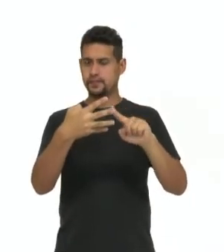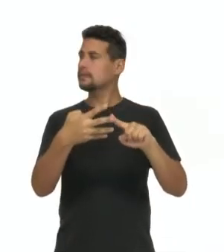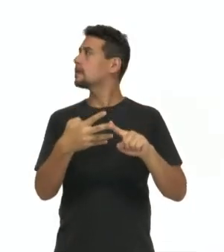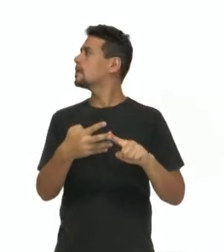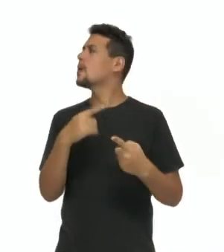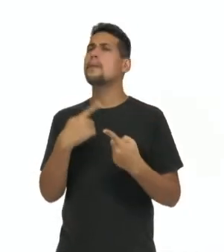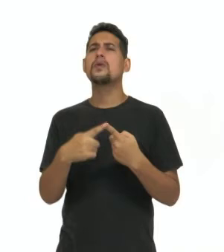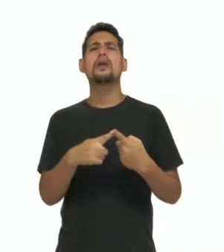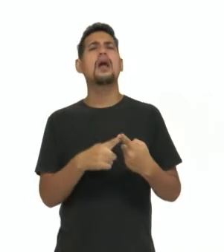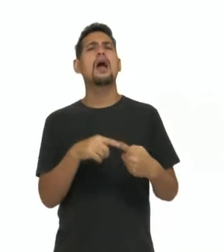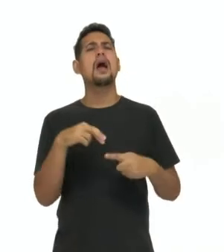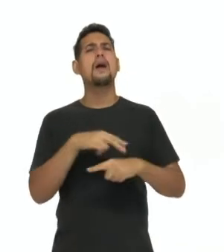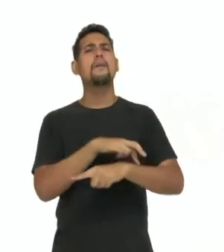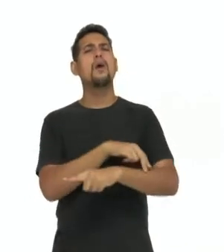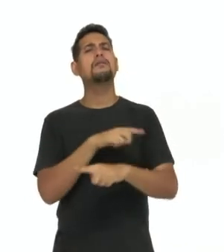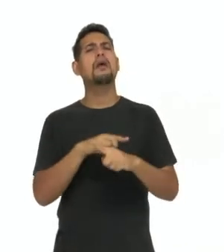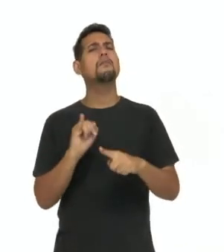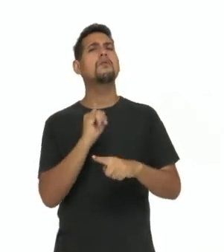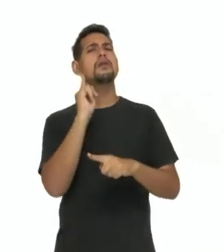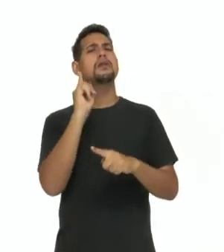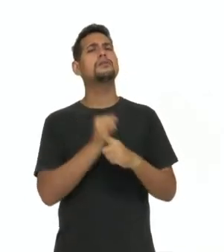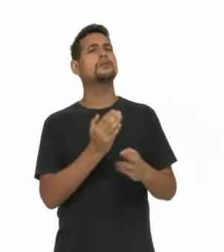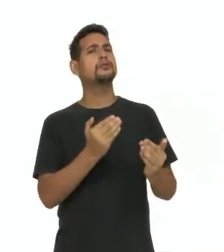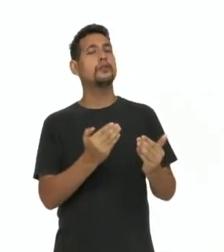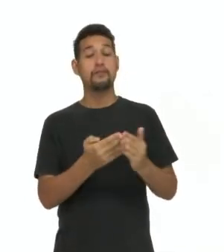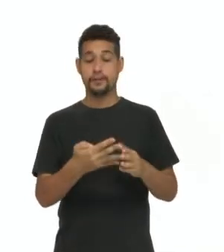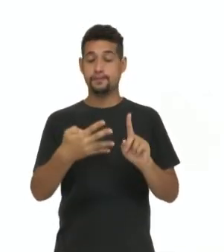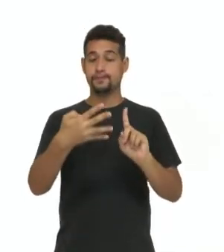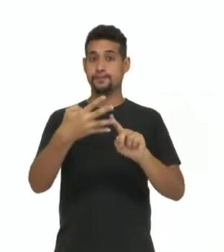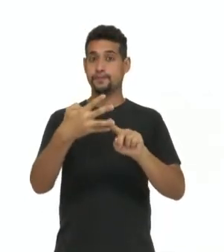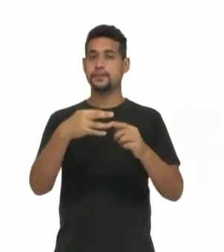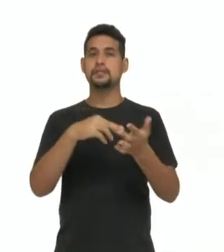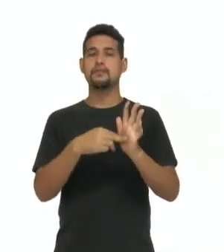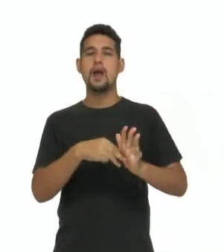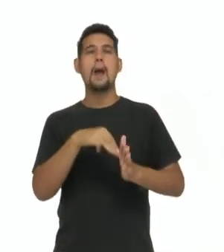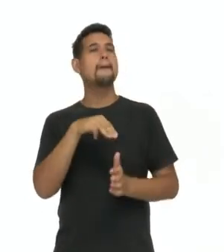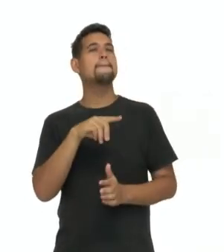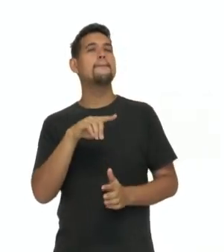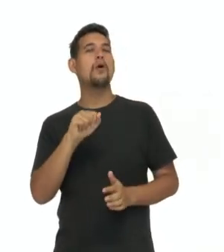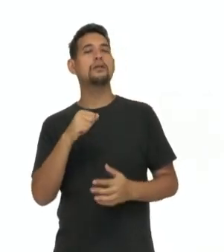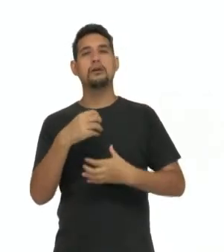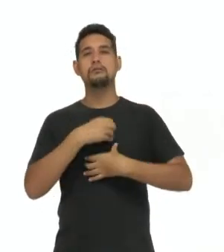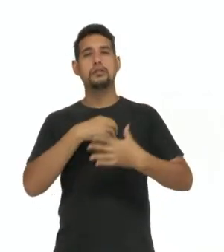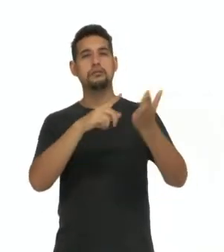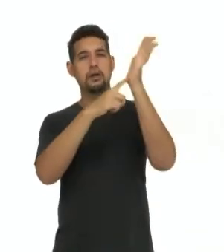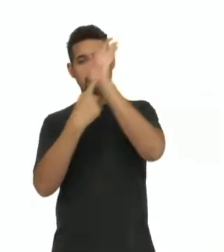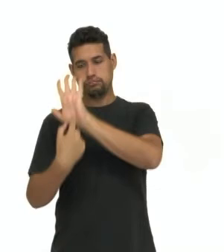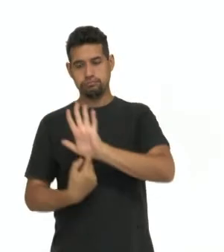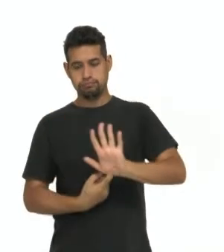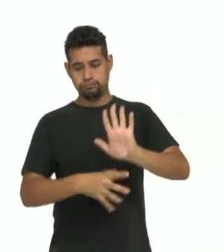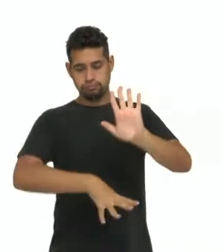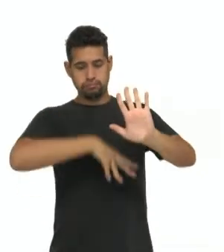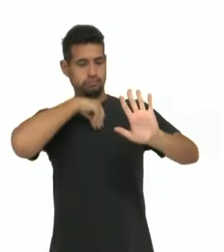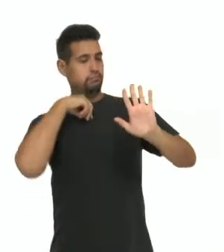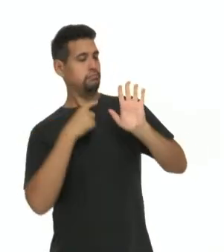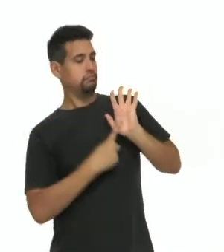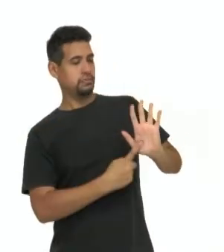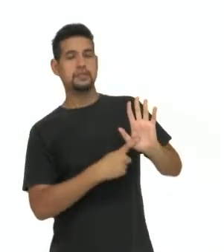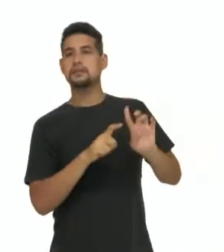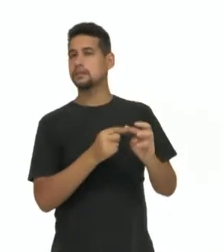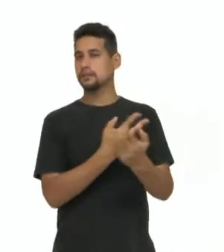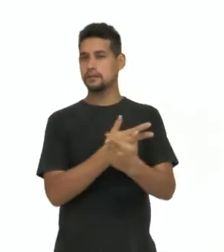jovens? Introdução, apresentação da tese. A moda é um meio de expressão e afirmação social entre